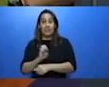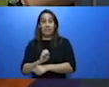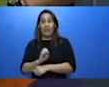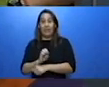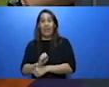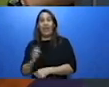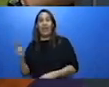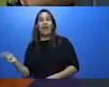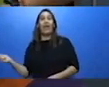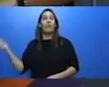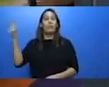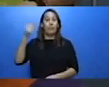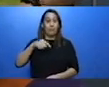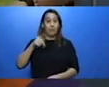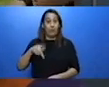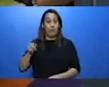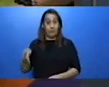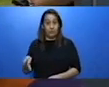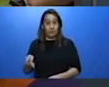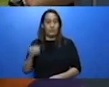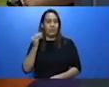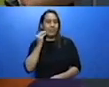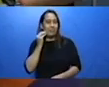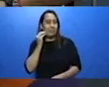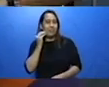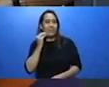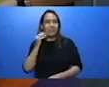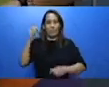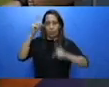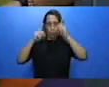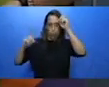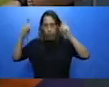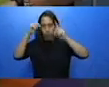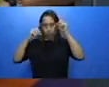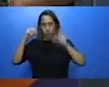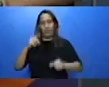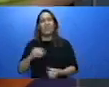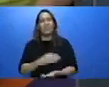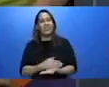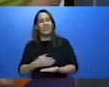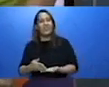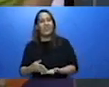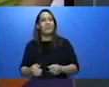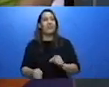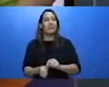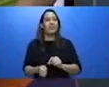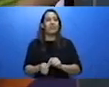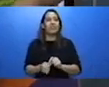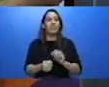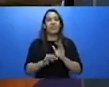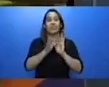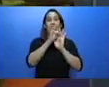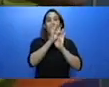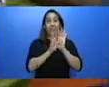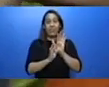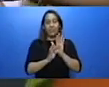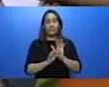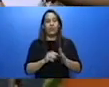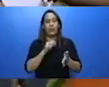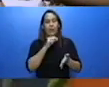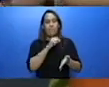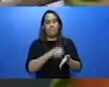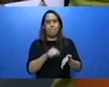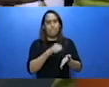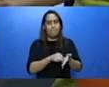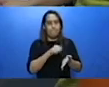da professora Ana Carolina com as suas experiências doidas, mas continuaremos fazendo relatos. Marca aí,